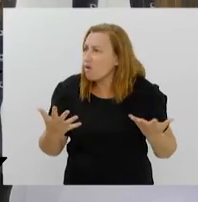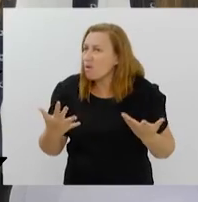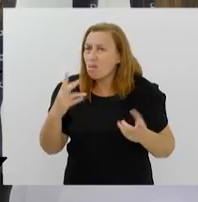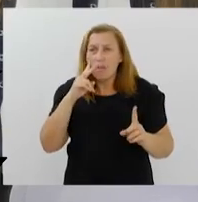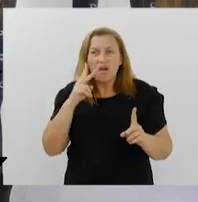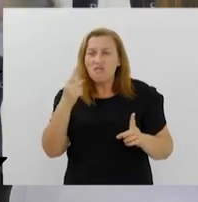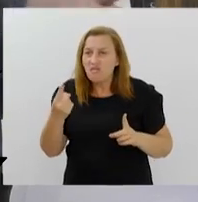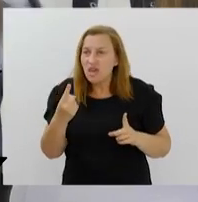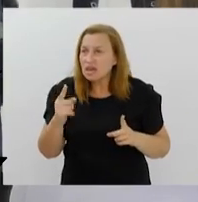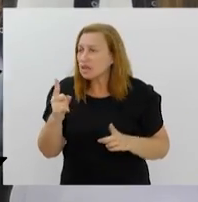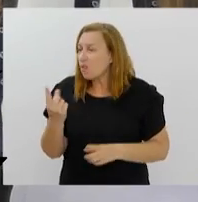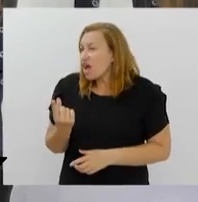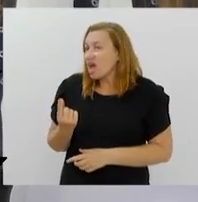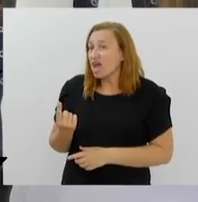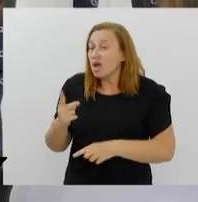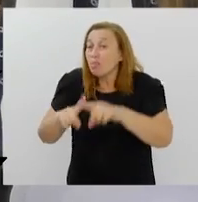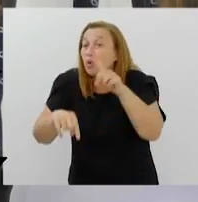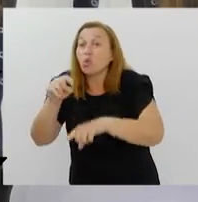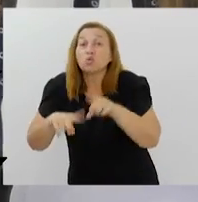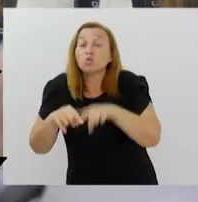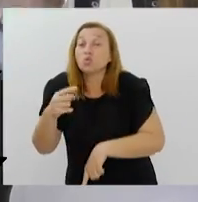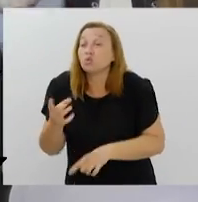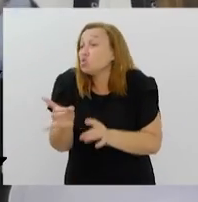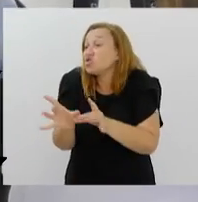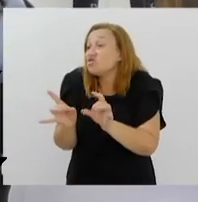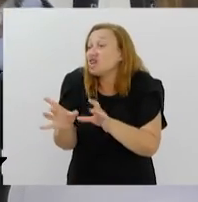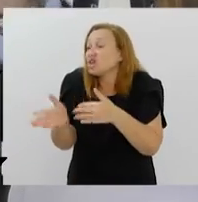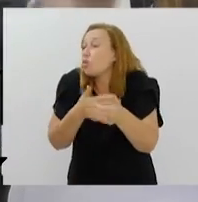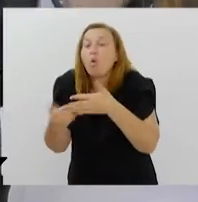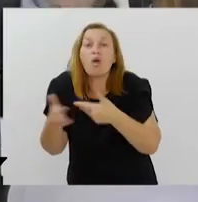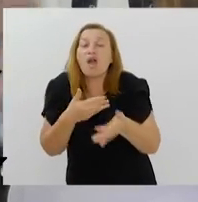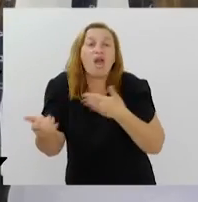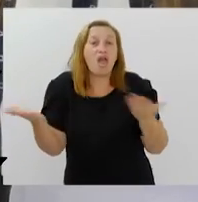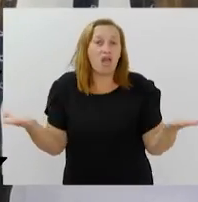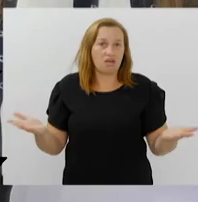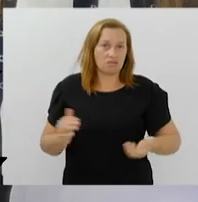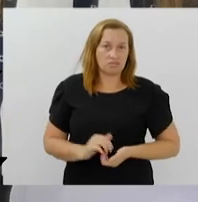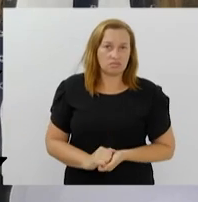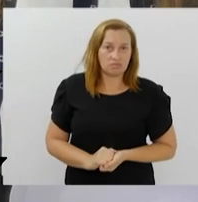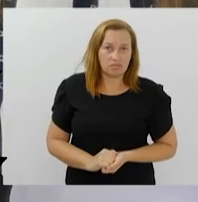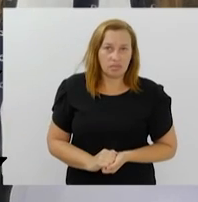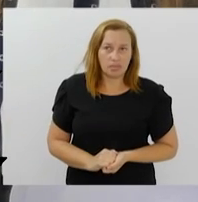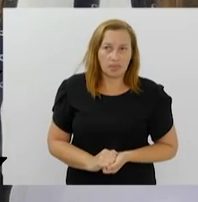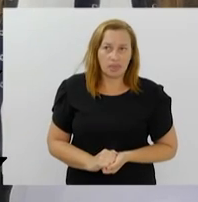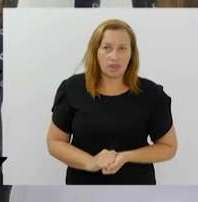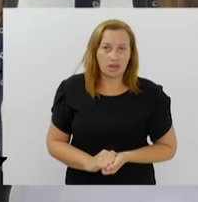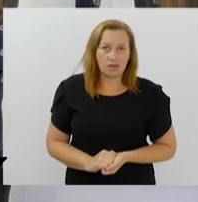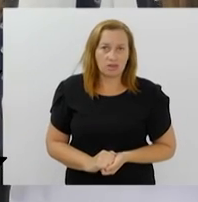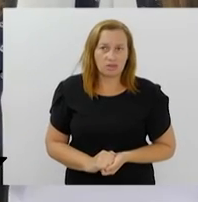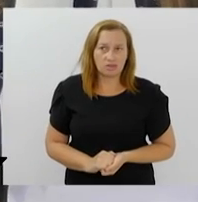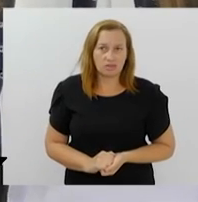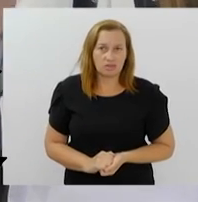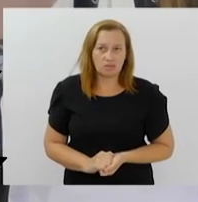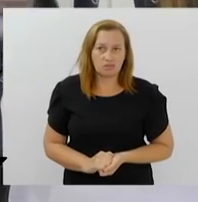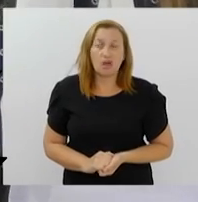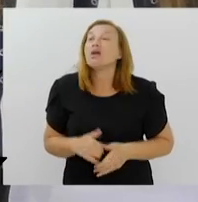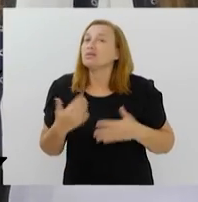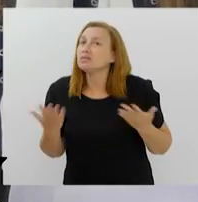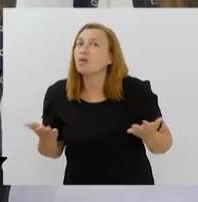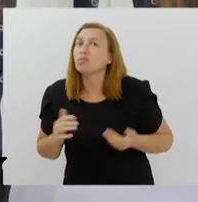não é uma mercadoria qualquer que tá dentro uma prateleira de de um supermercado